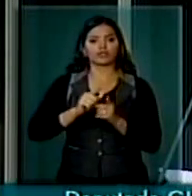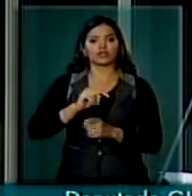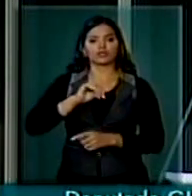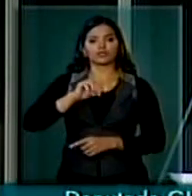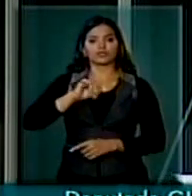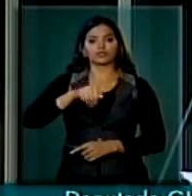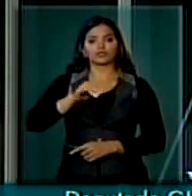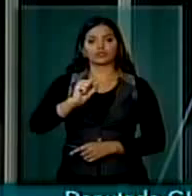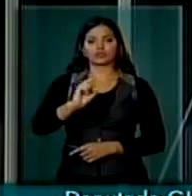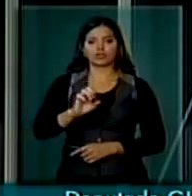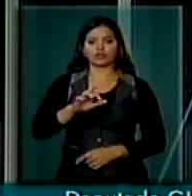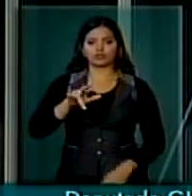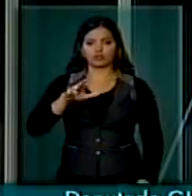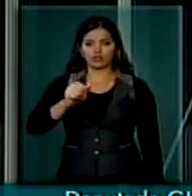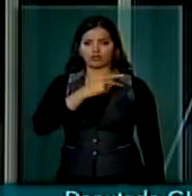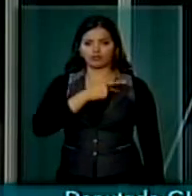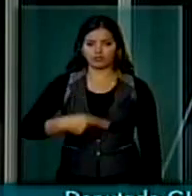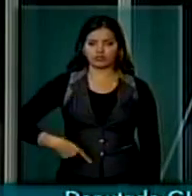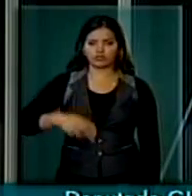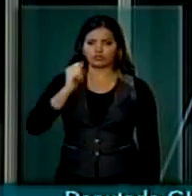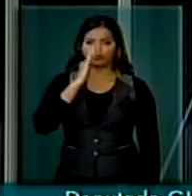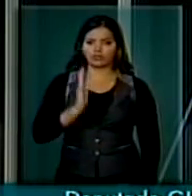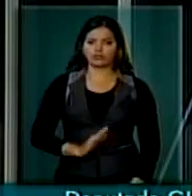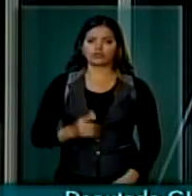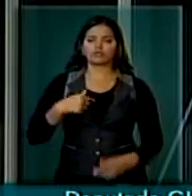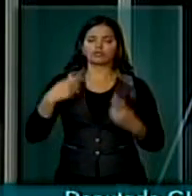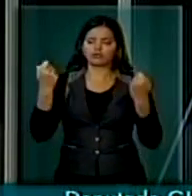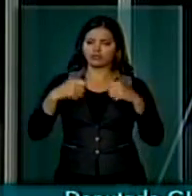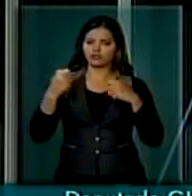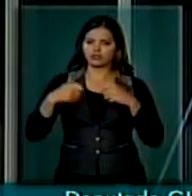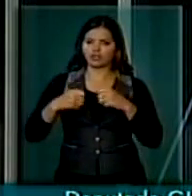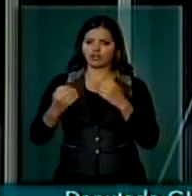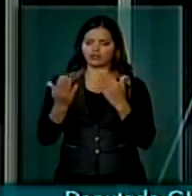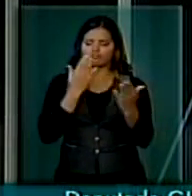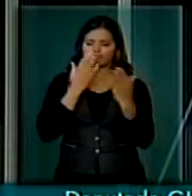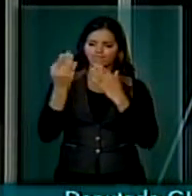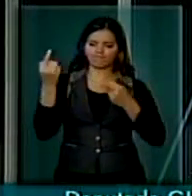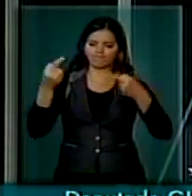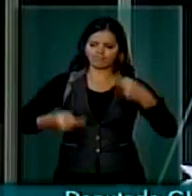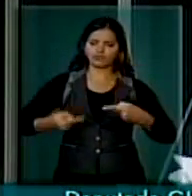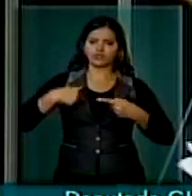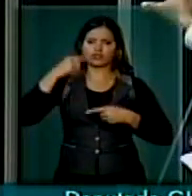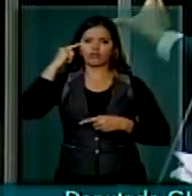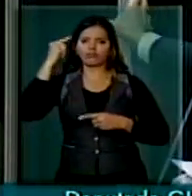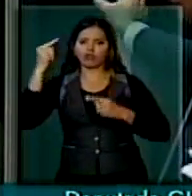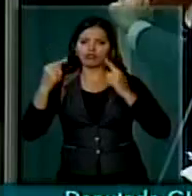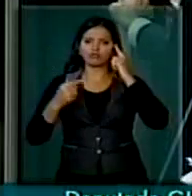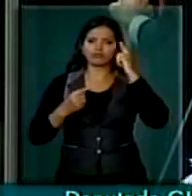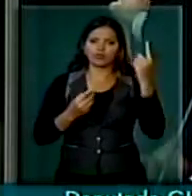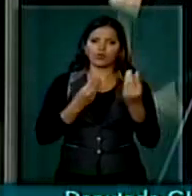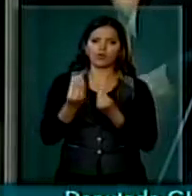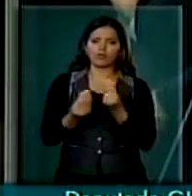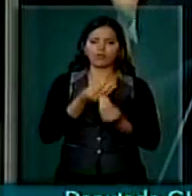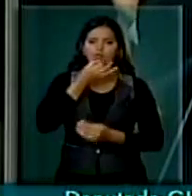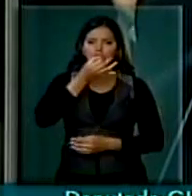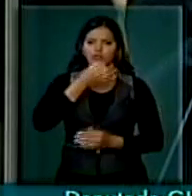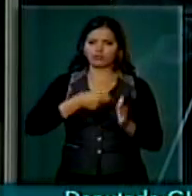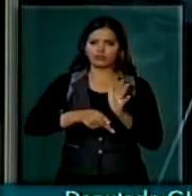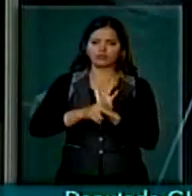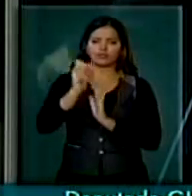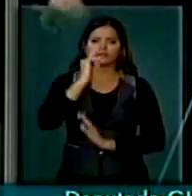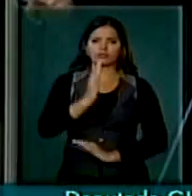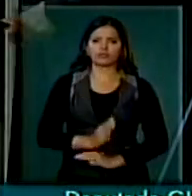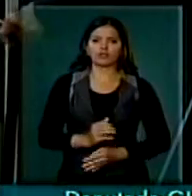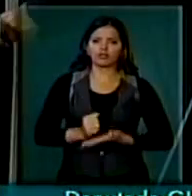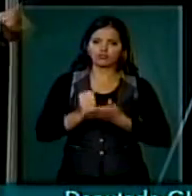presidência da República. É necessário esse confronto de ideias, é necessário esse confronto de posições a respeito do Brasil. E para contribuir